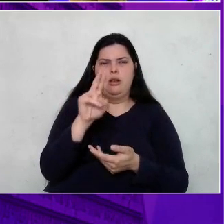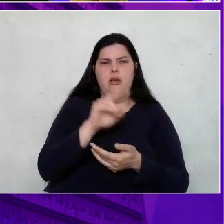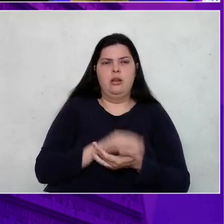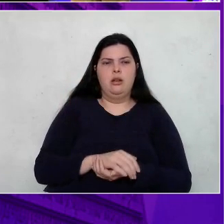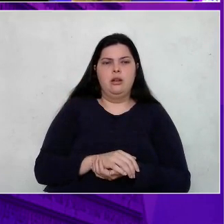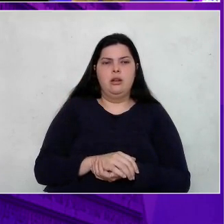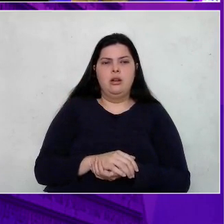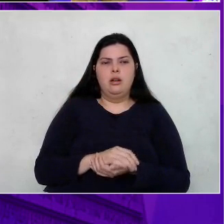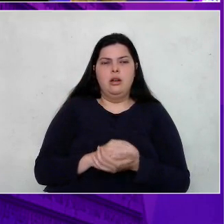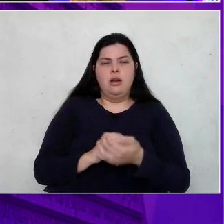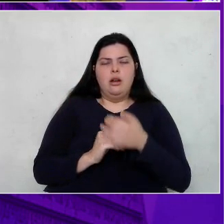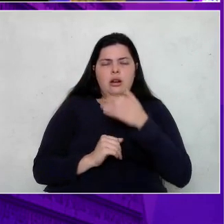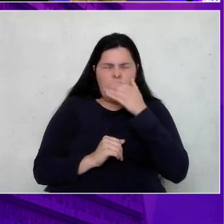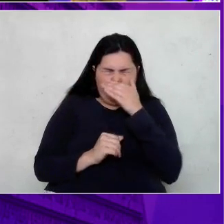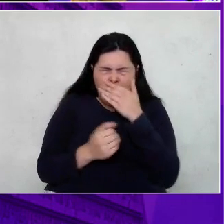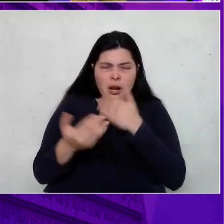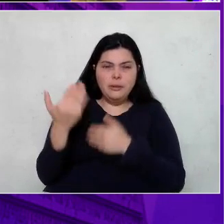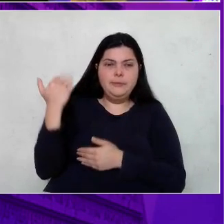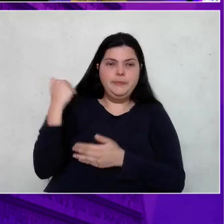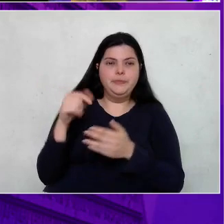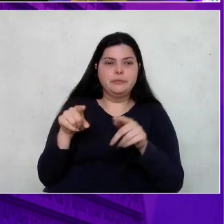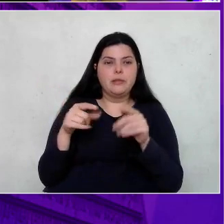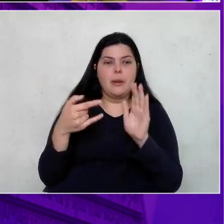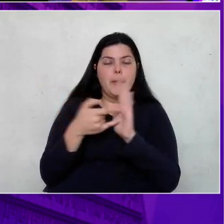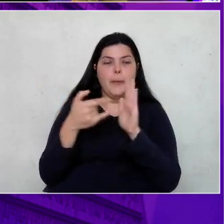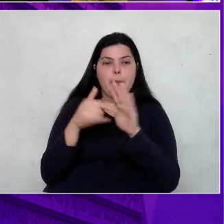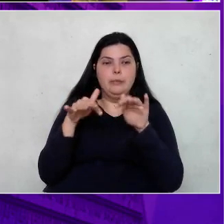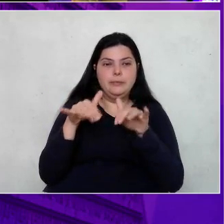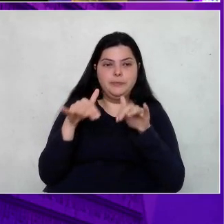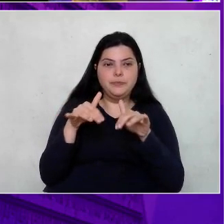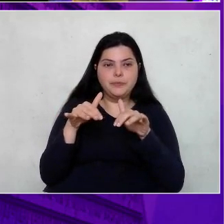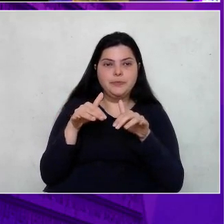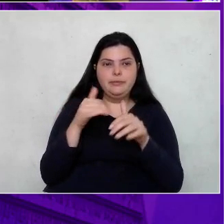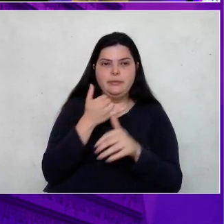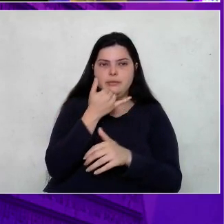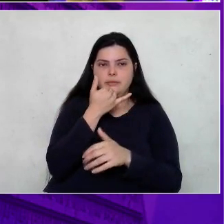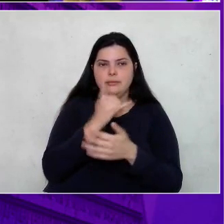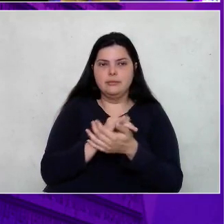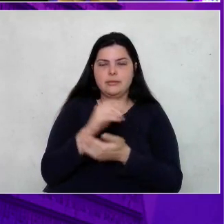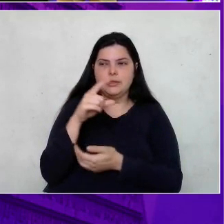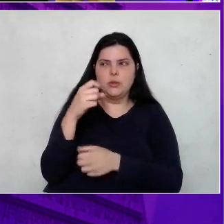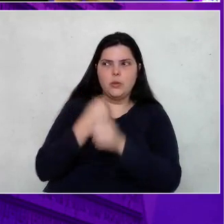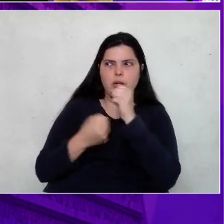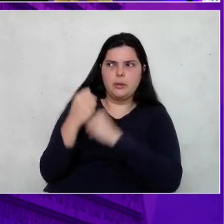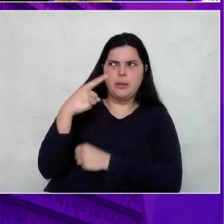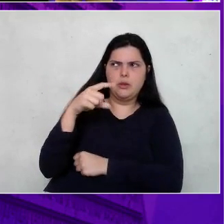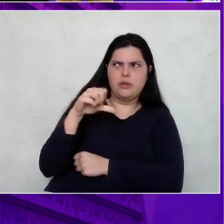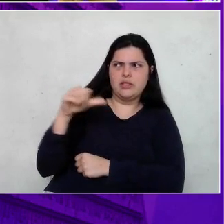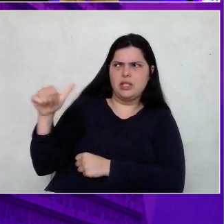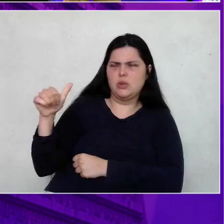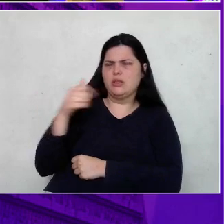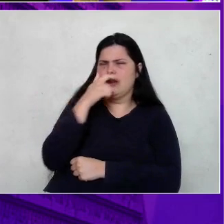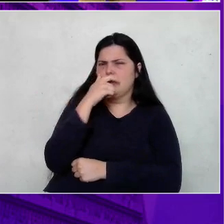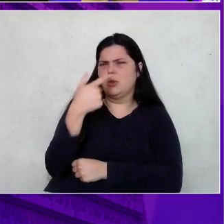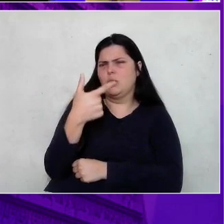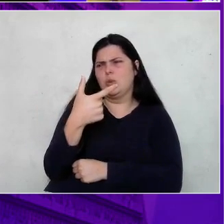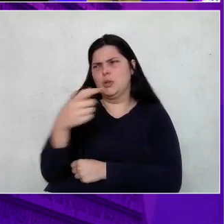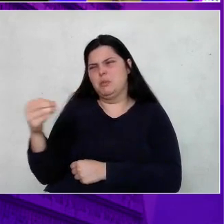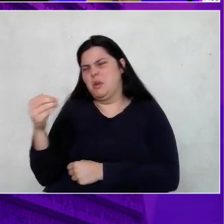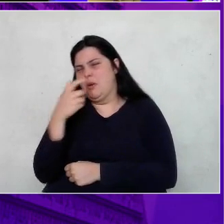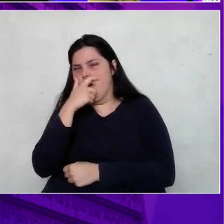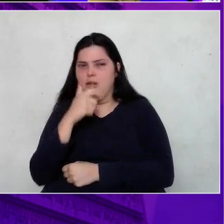atrás, quando eu comecei a programar nos idos de 1900 e alguma coisa, 2000 e pouquinho, não vou jogar muito para baixo,